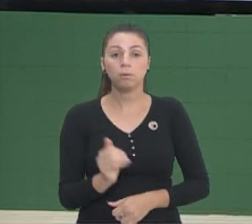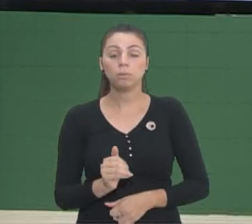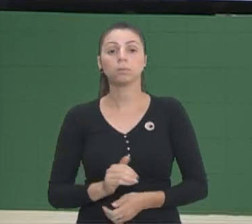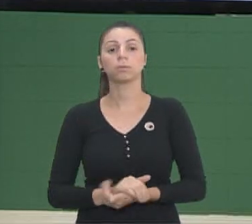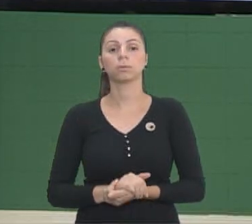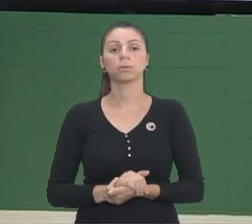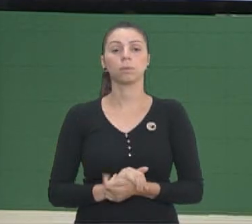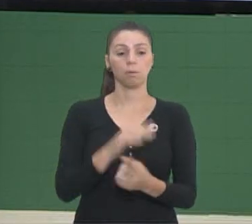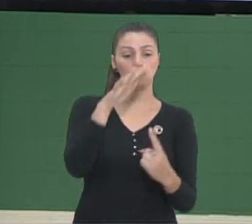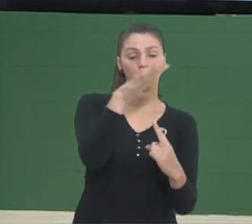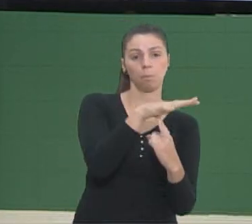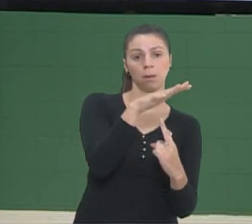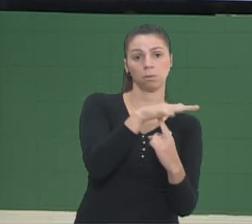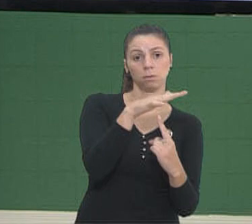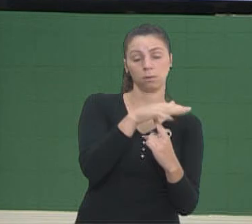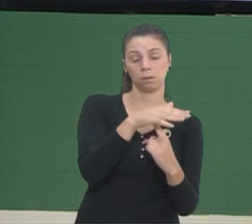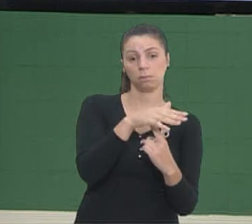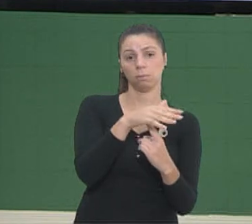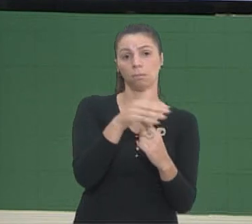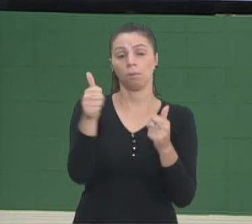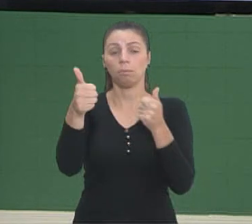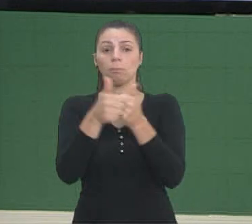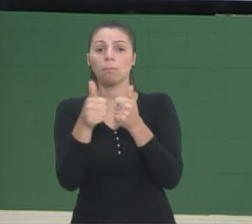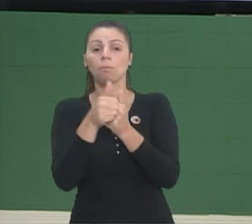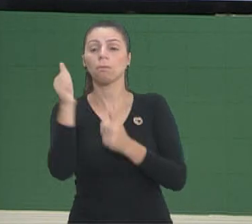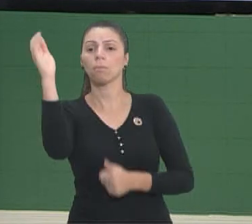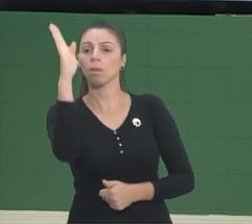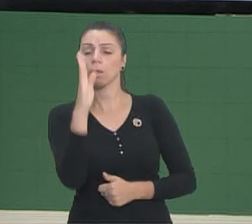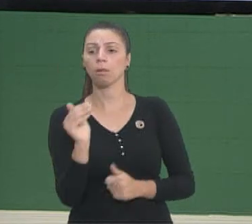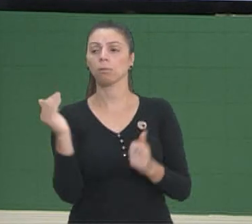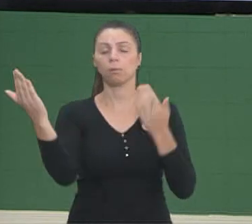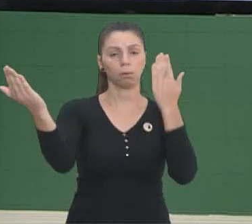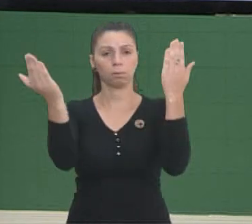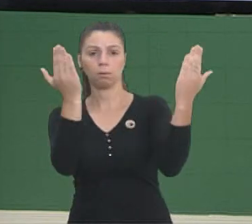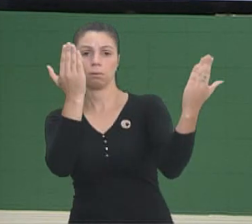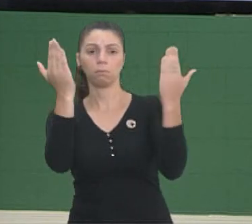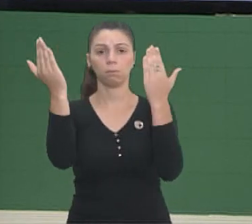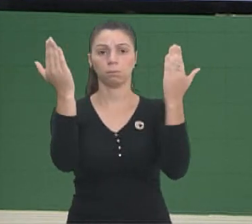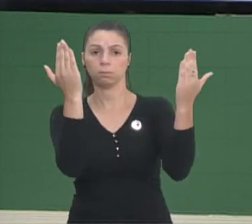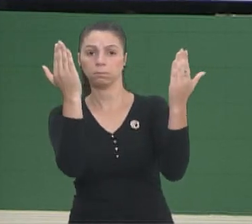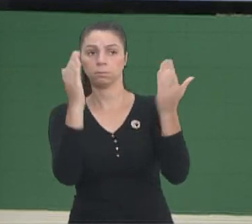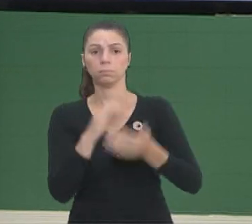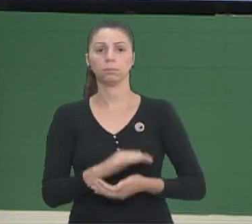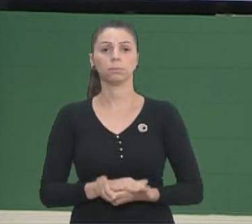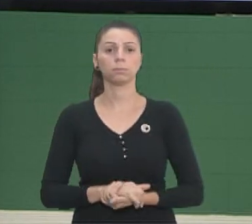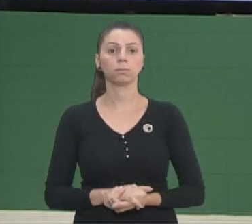muito próxima à realidade do Brasil, analisado inteiramente.